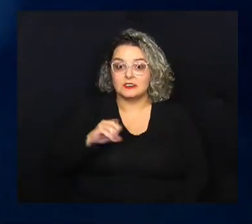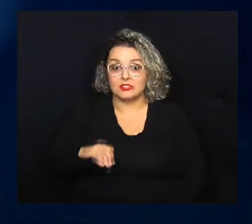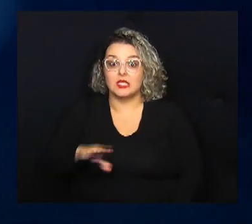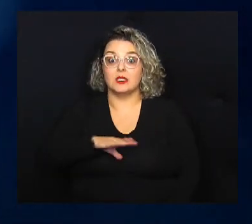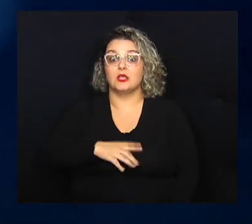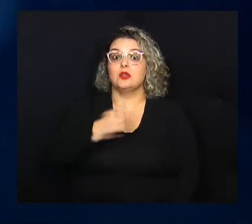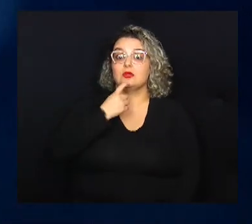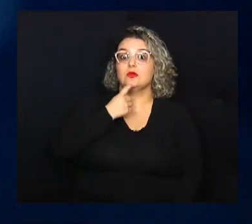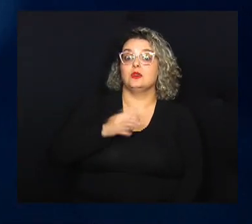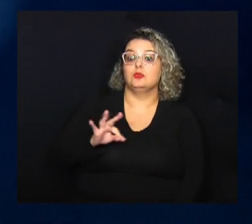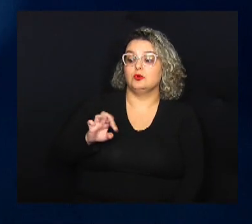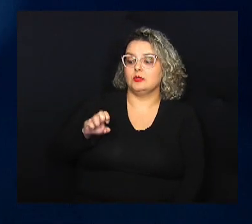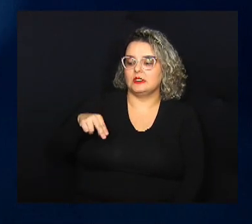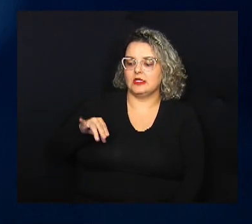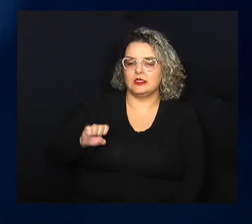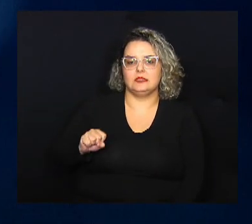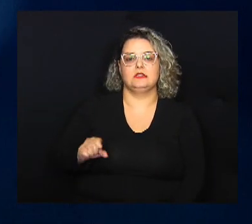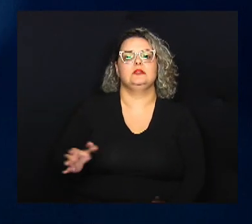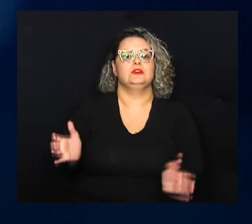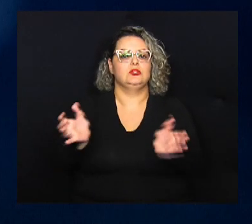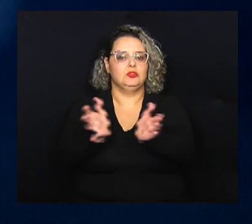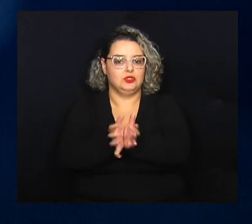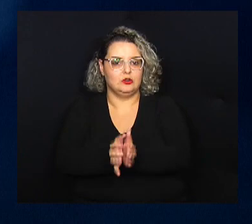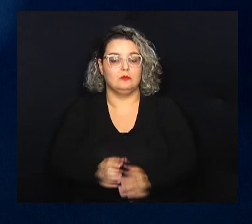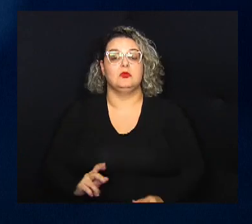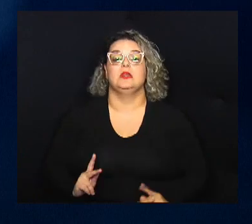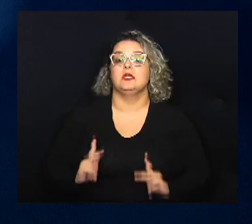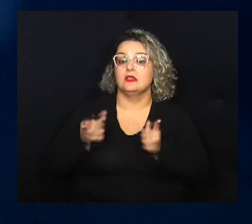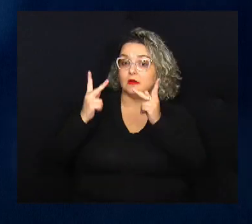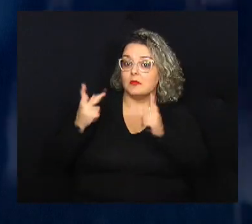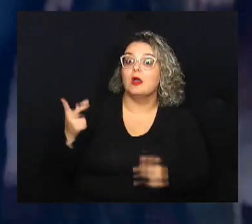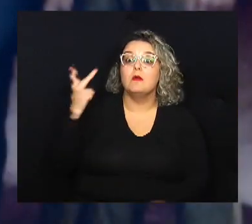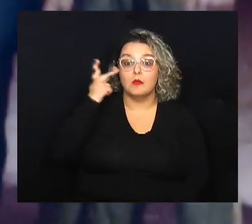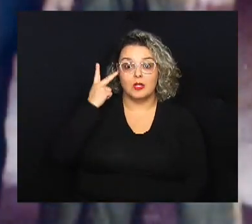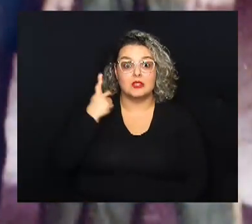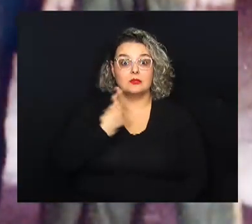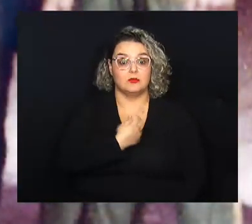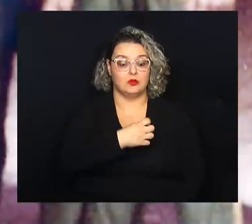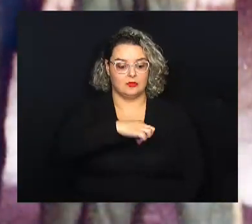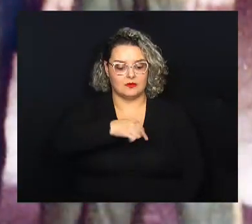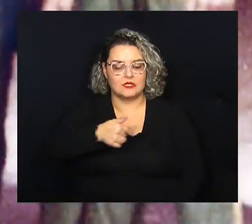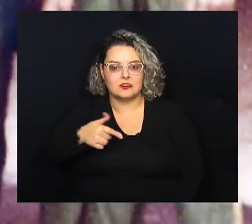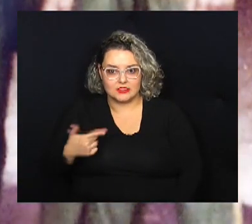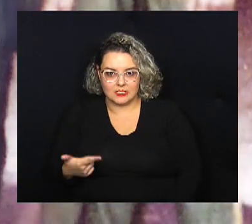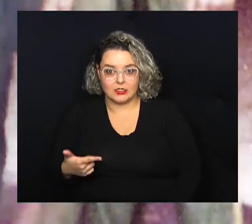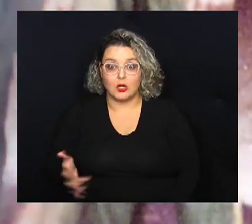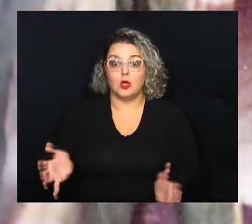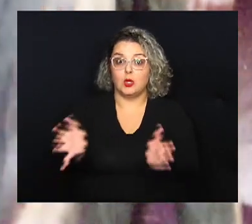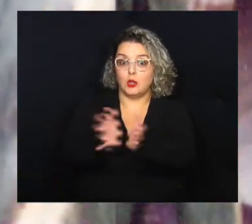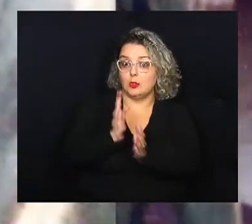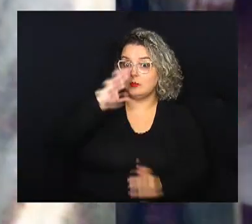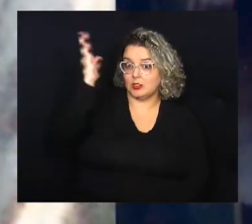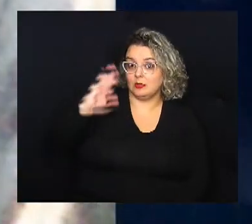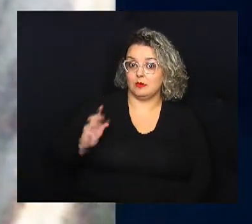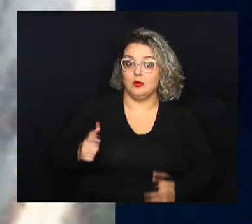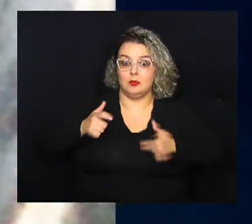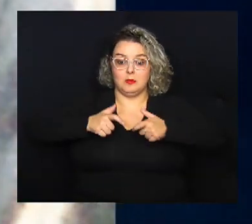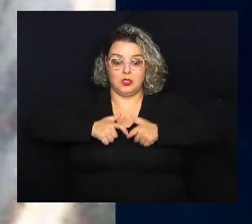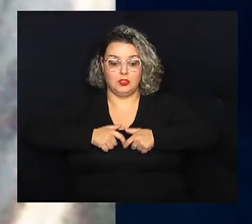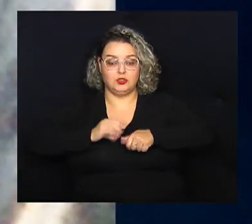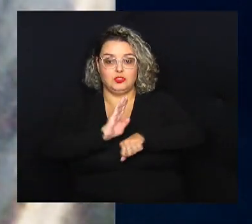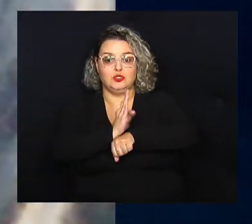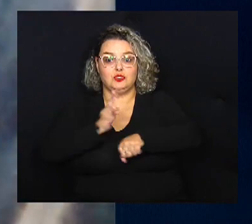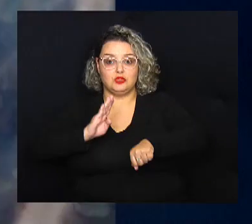do Tênis Clube e campeão paulista em 72. Com a seleção brasileira, foi medalha de bronze nos Jogos